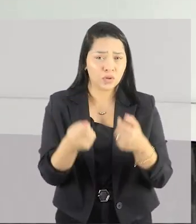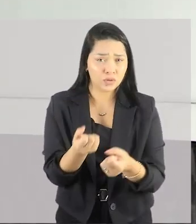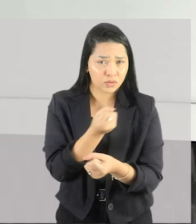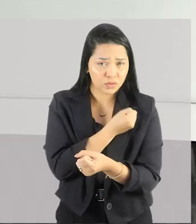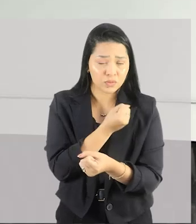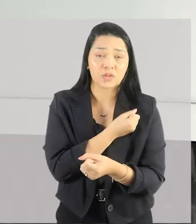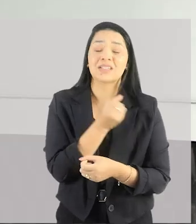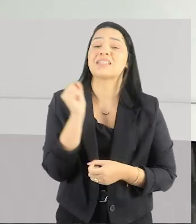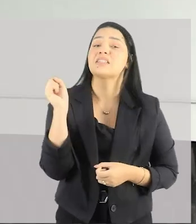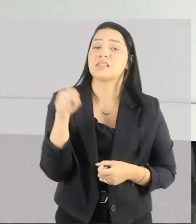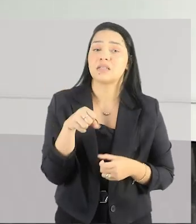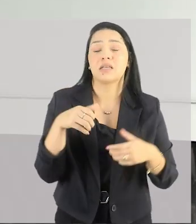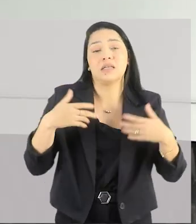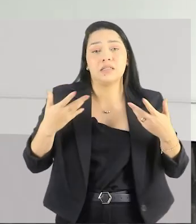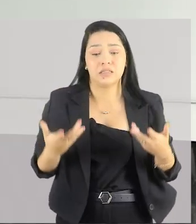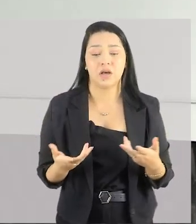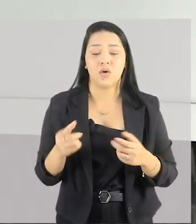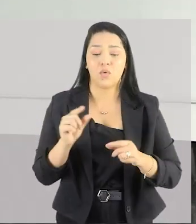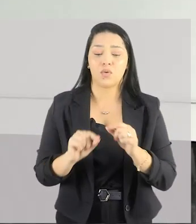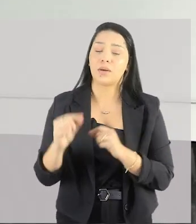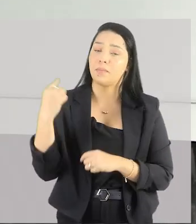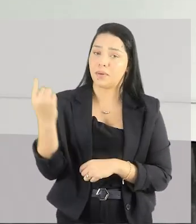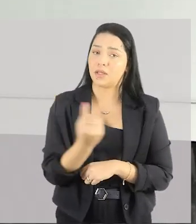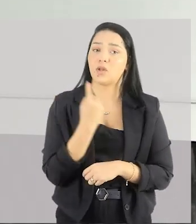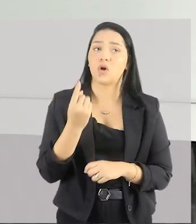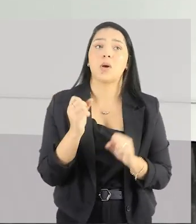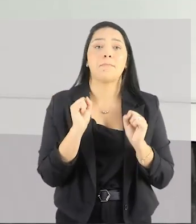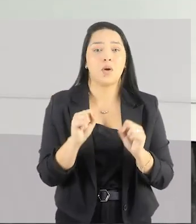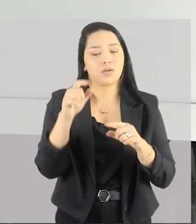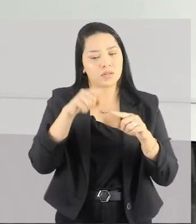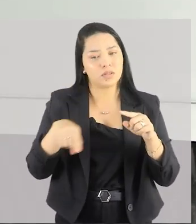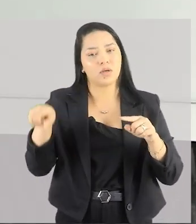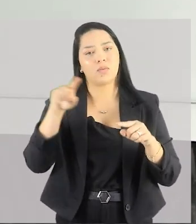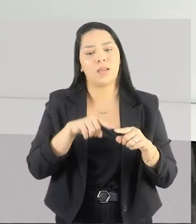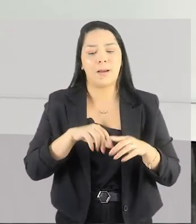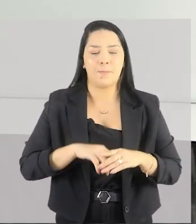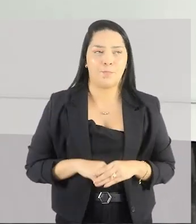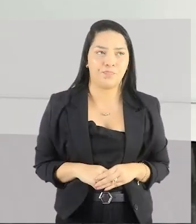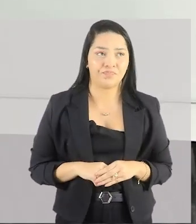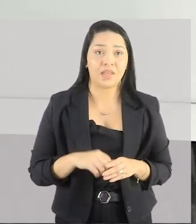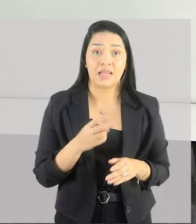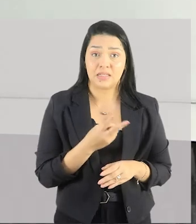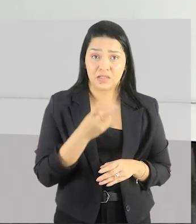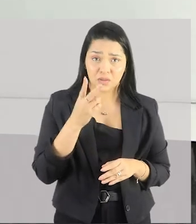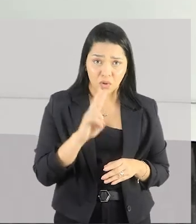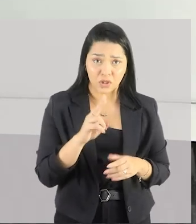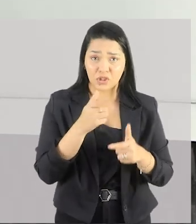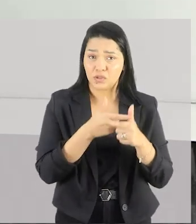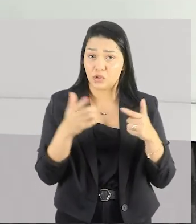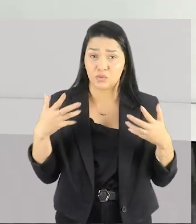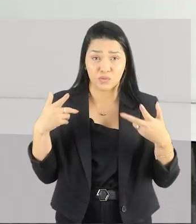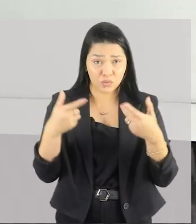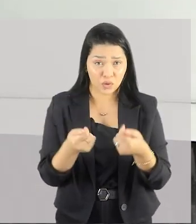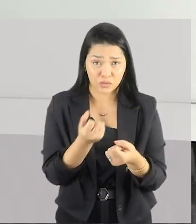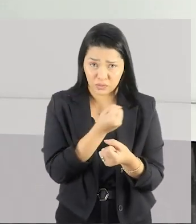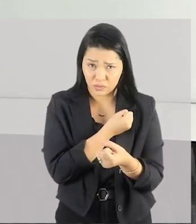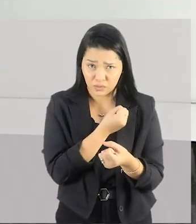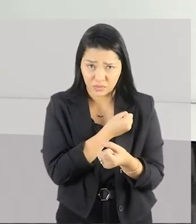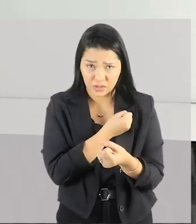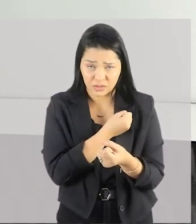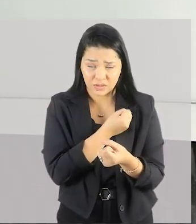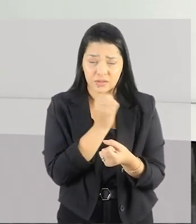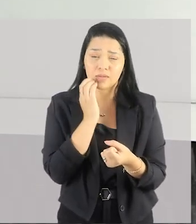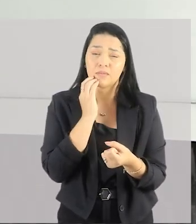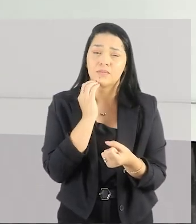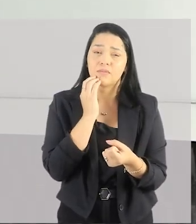números? Sim, então ele serve para a gente, pode circular. Esse número 2, ele dividiu todos os números?